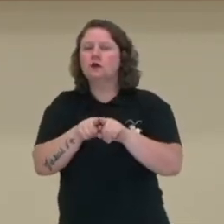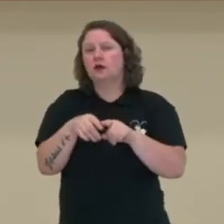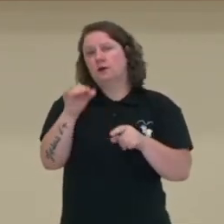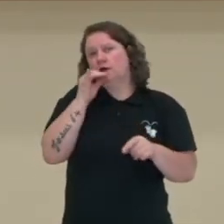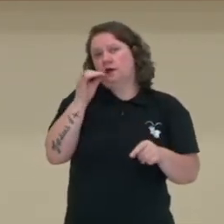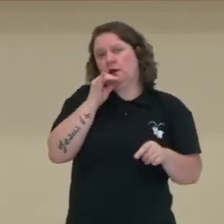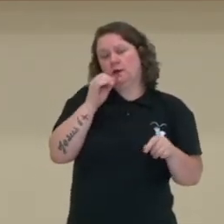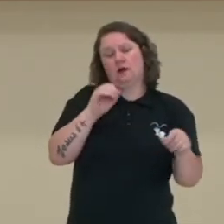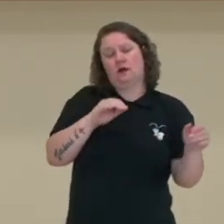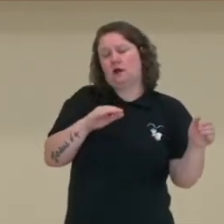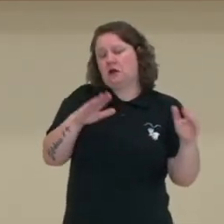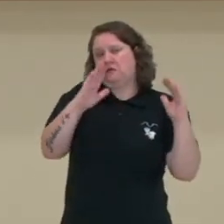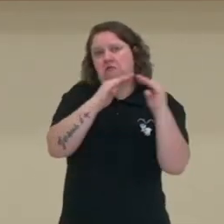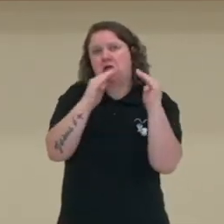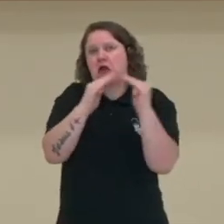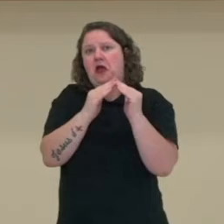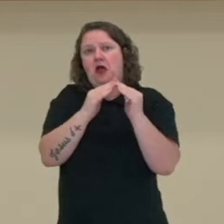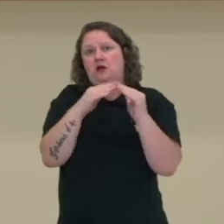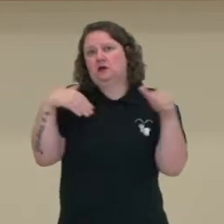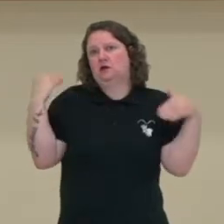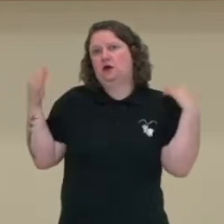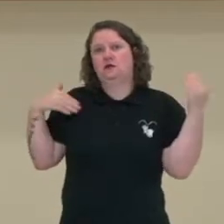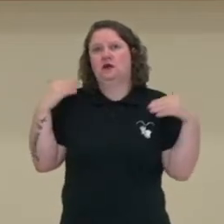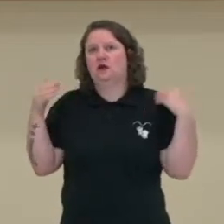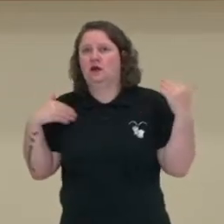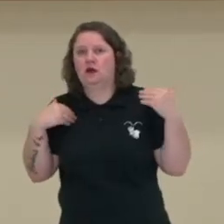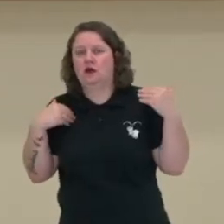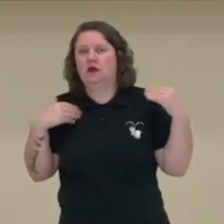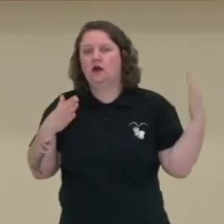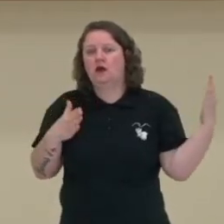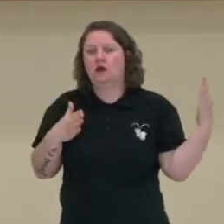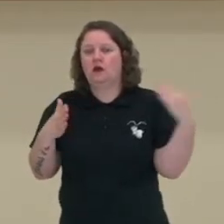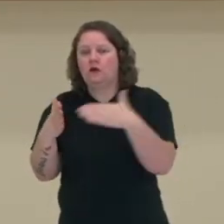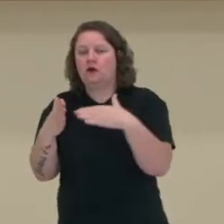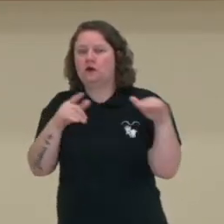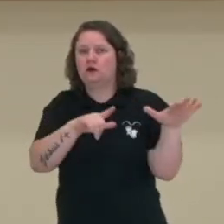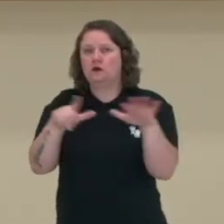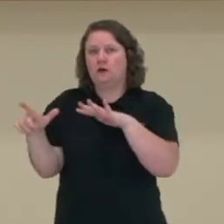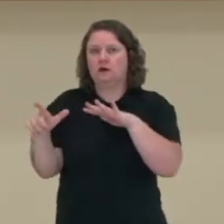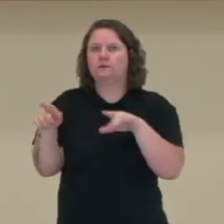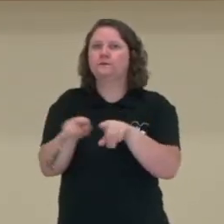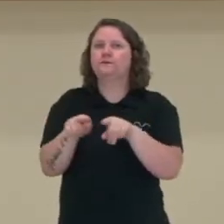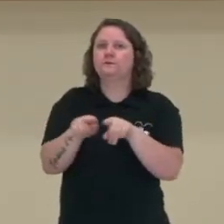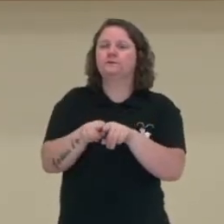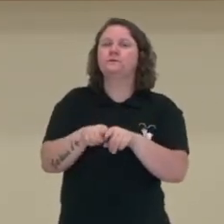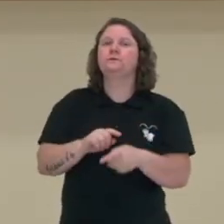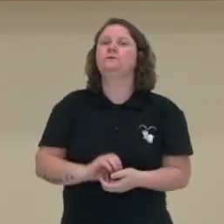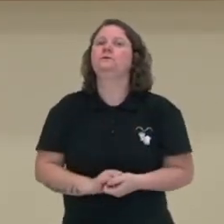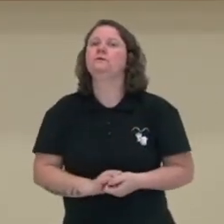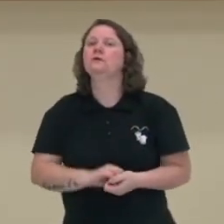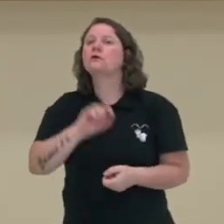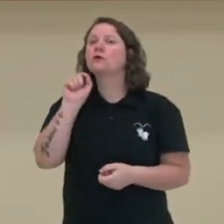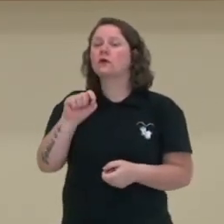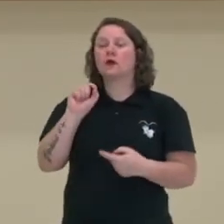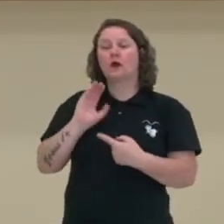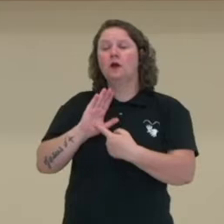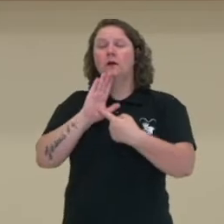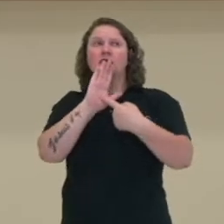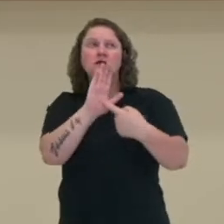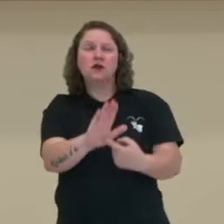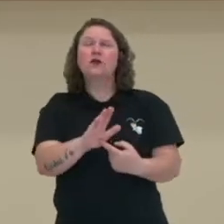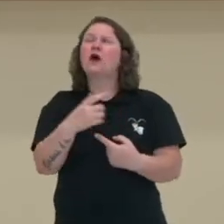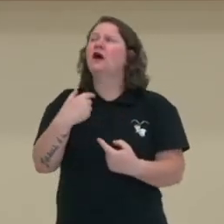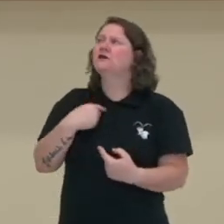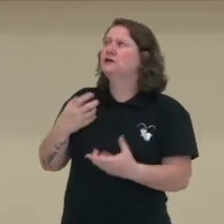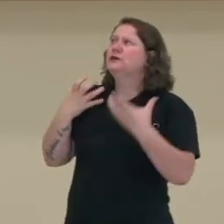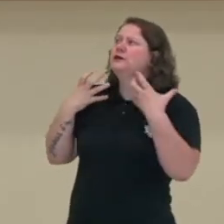fim de ano, dos ricos romanos, e eles se obrigavam, ou eles se apresentavam,